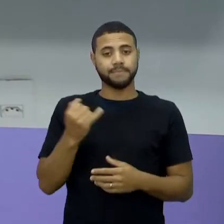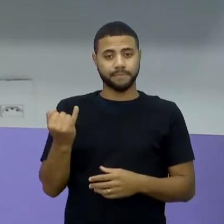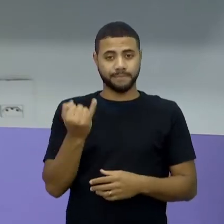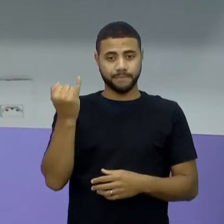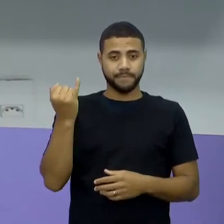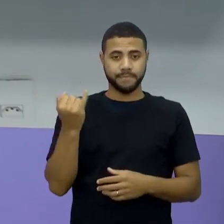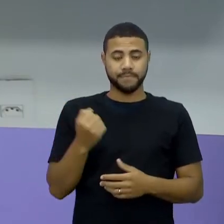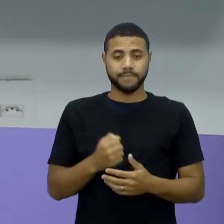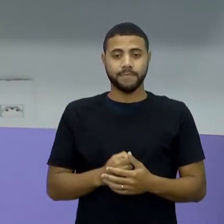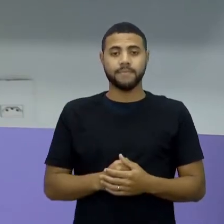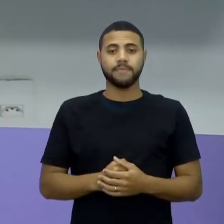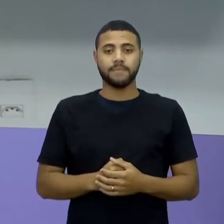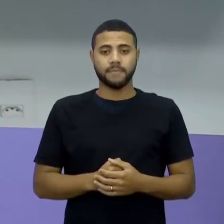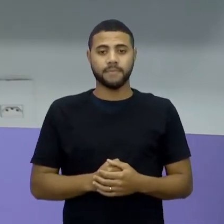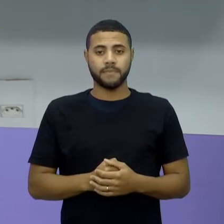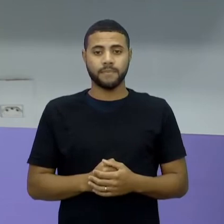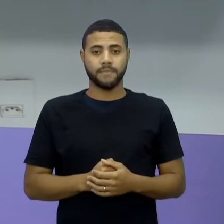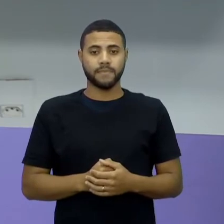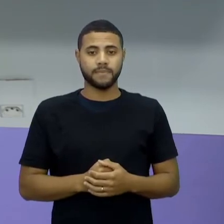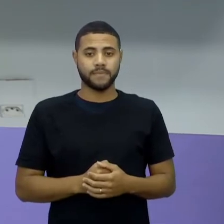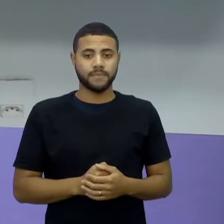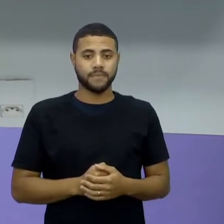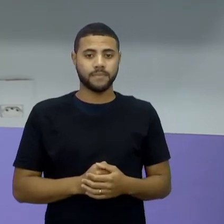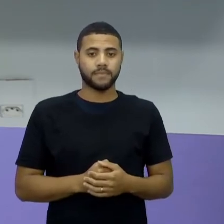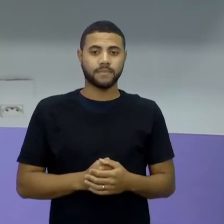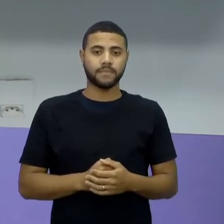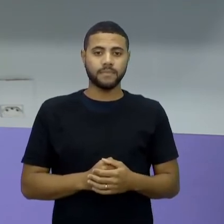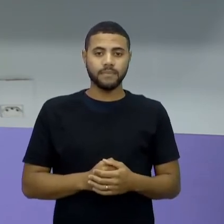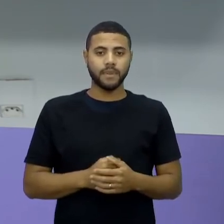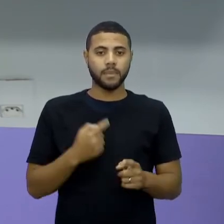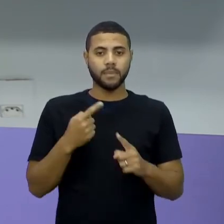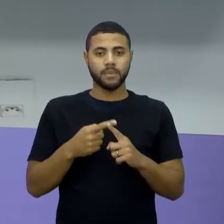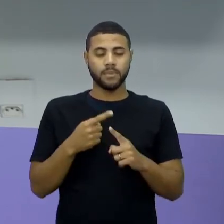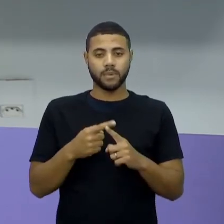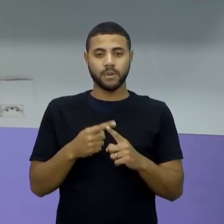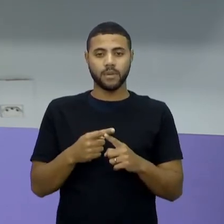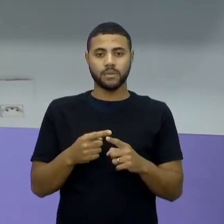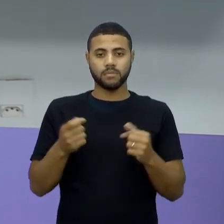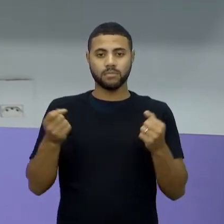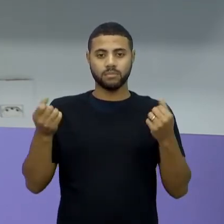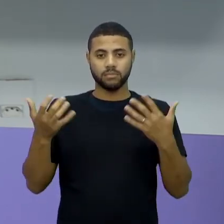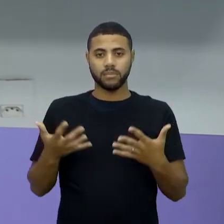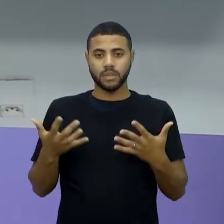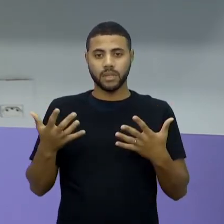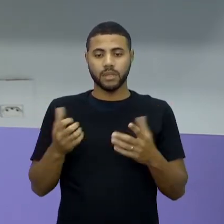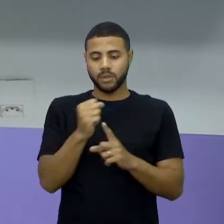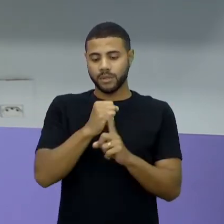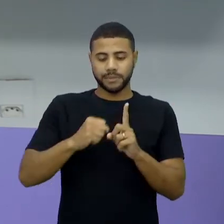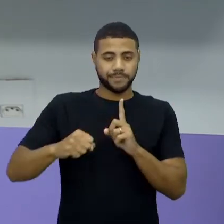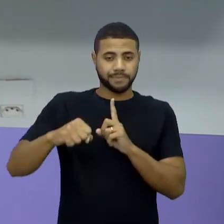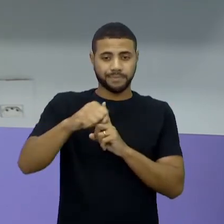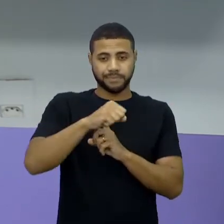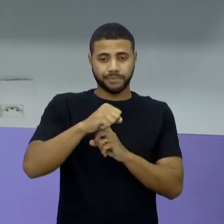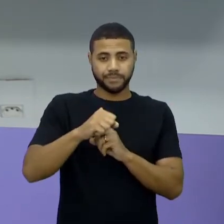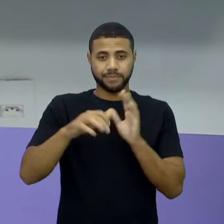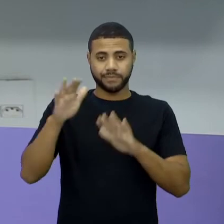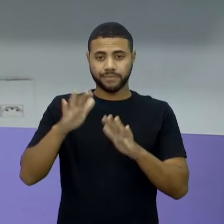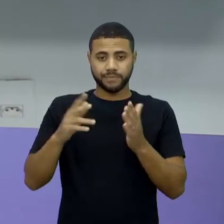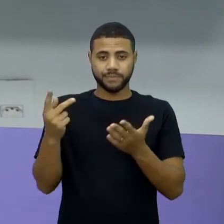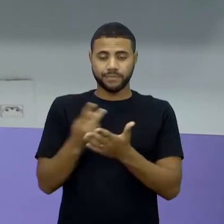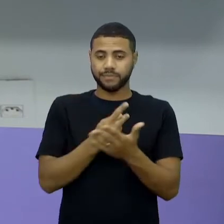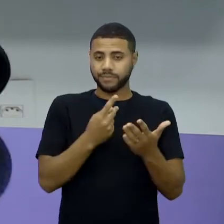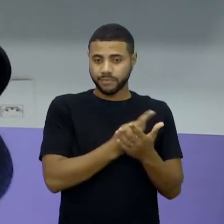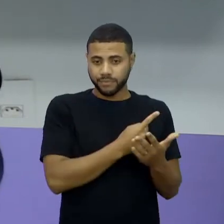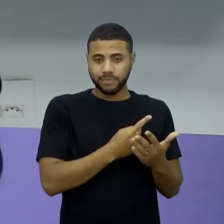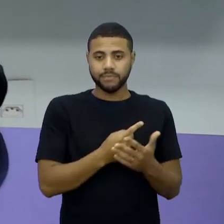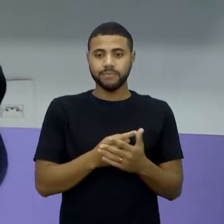necessário e muito fundamental, principalmente na contemporaneidade em que a gente tem o tempo todo sido assaltado, né? Assim,